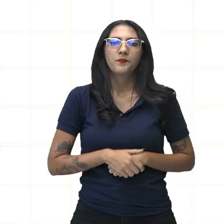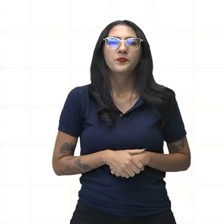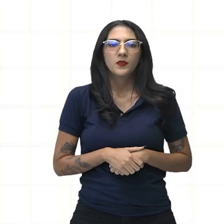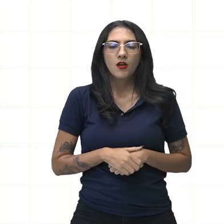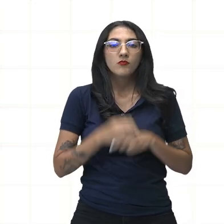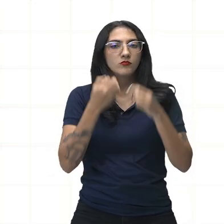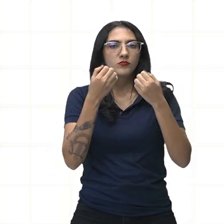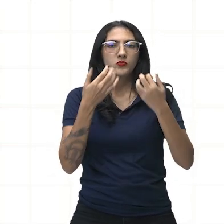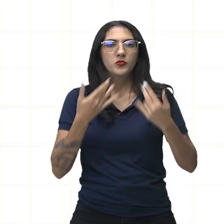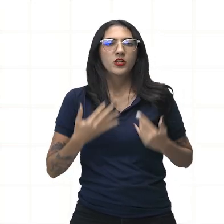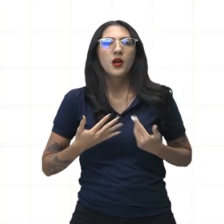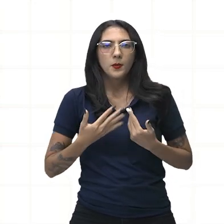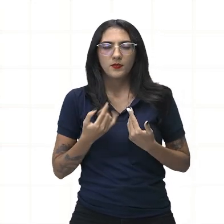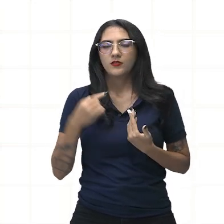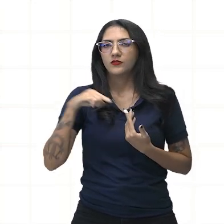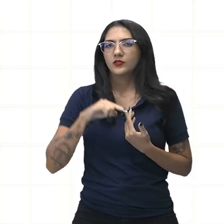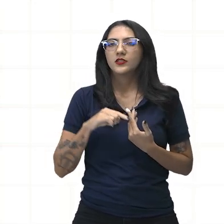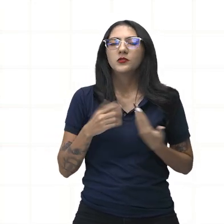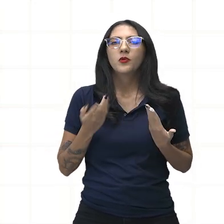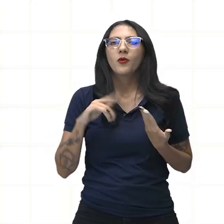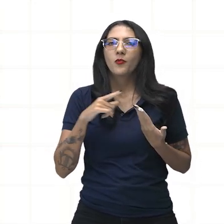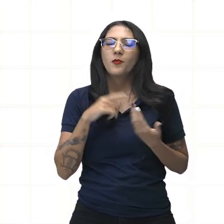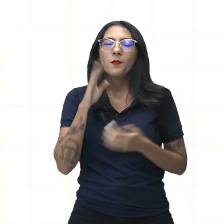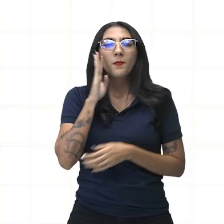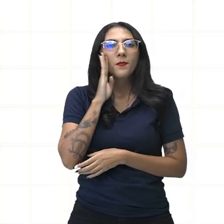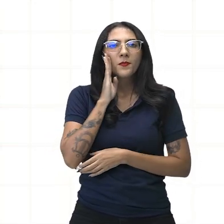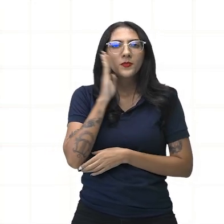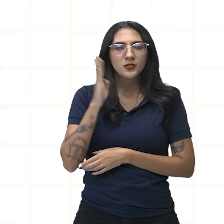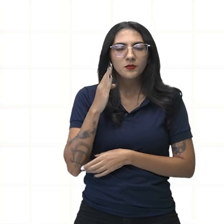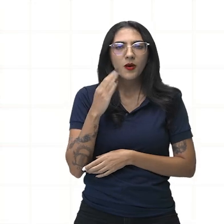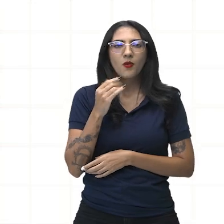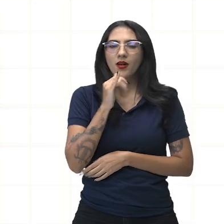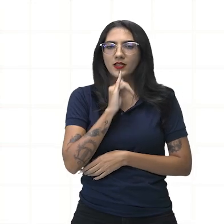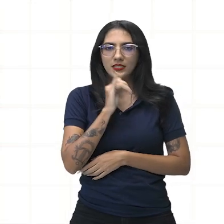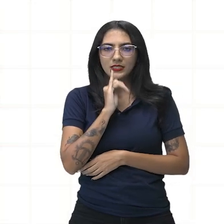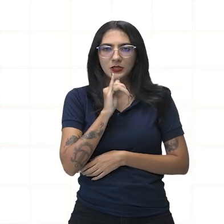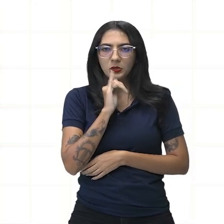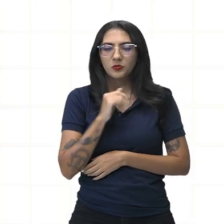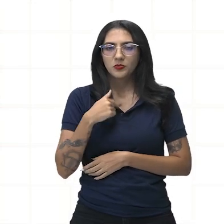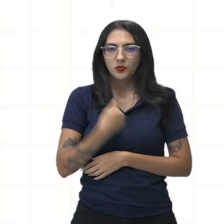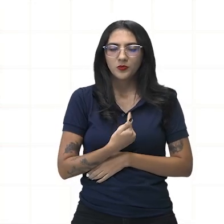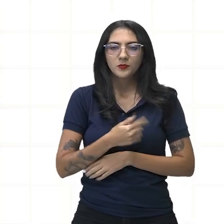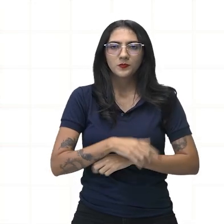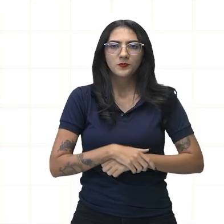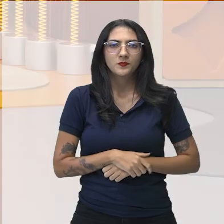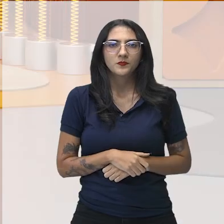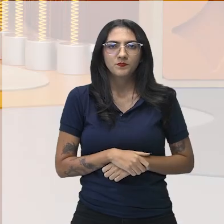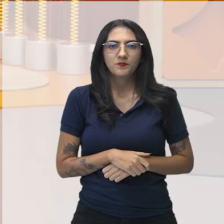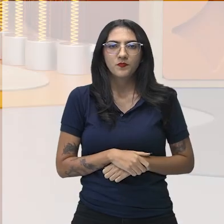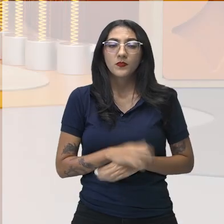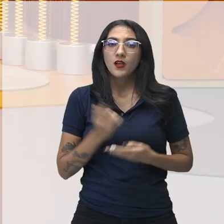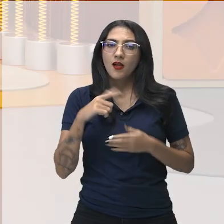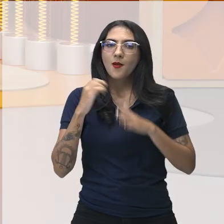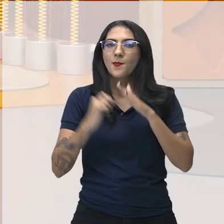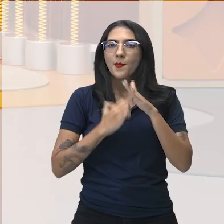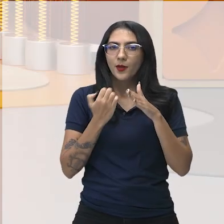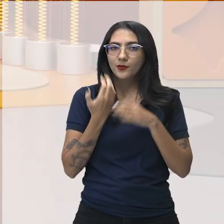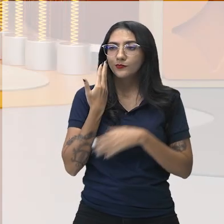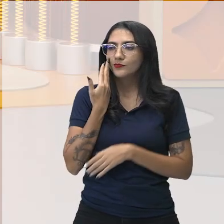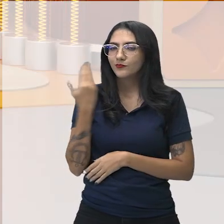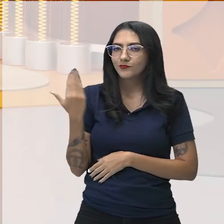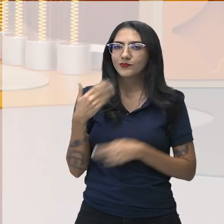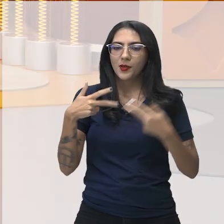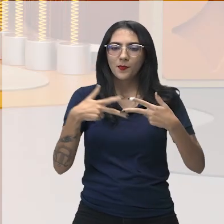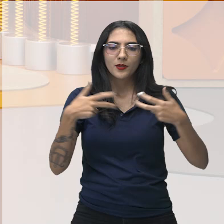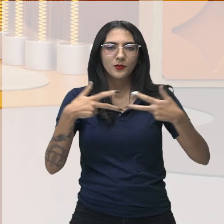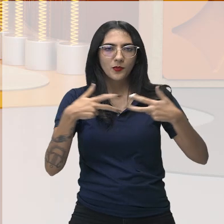vocês o que talvez seja o nosso principal exemplo de transnacional, né? Que é o caso da Petrobras, que foi criada